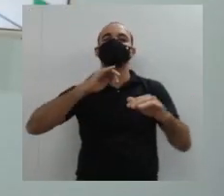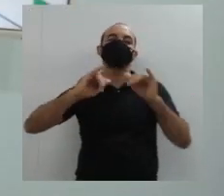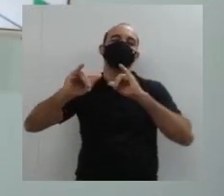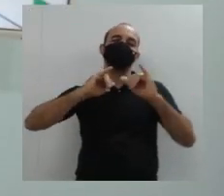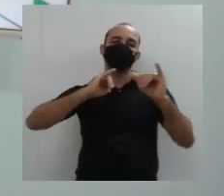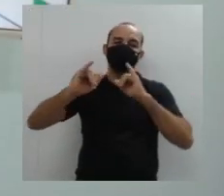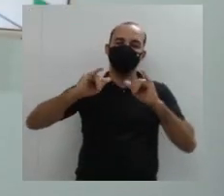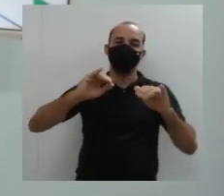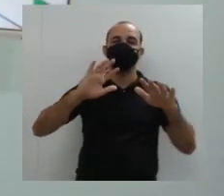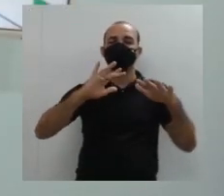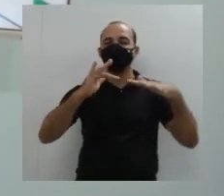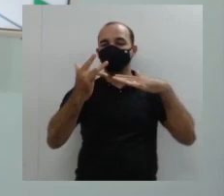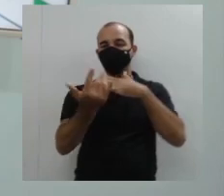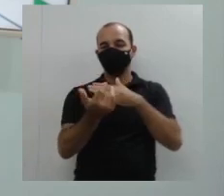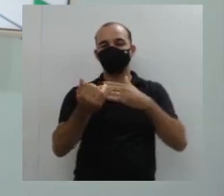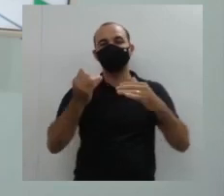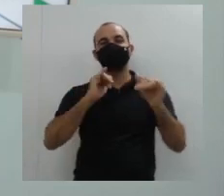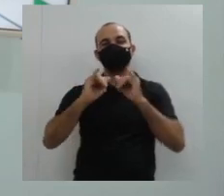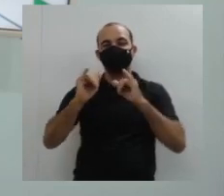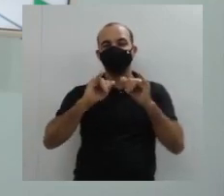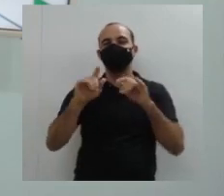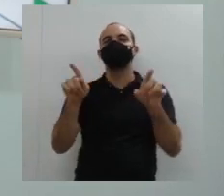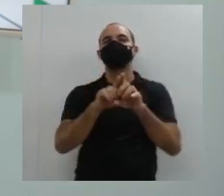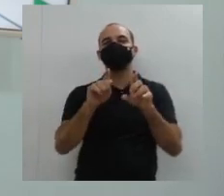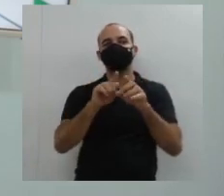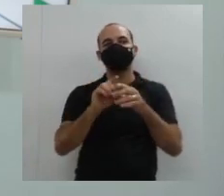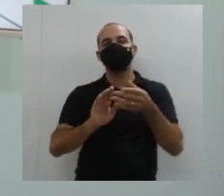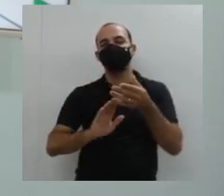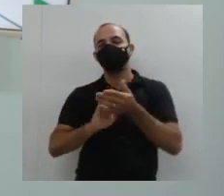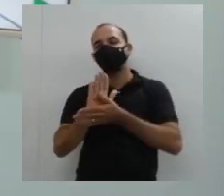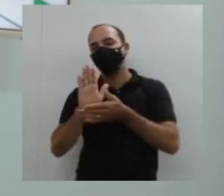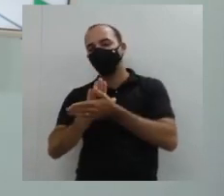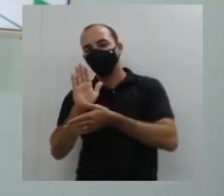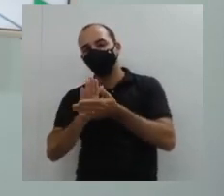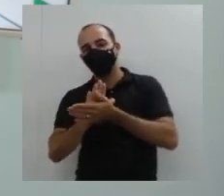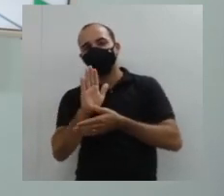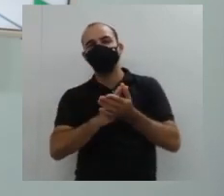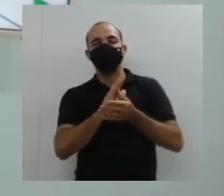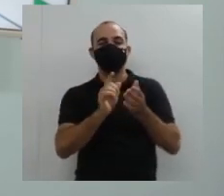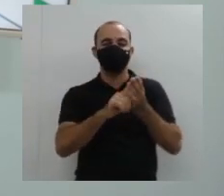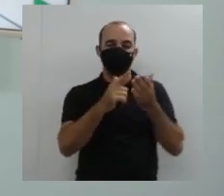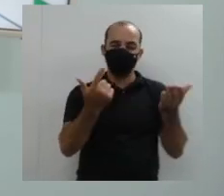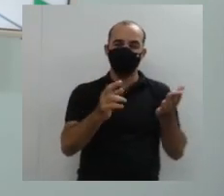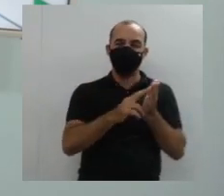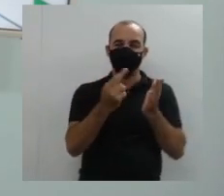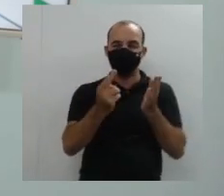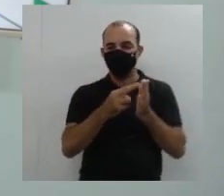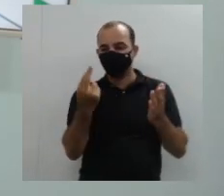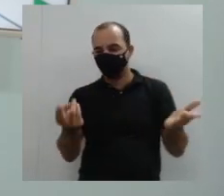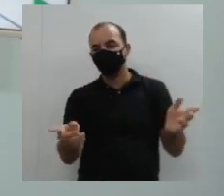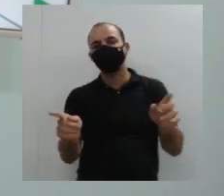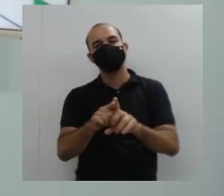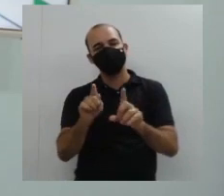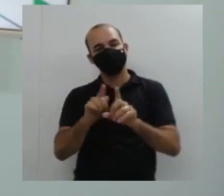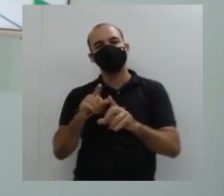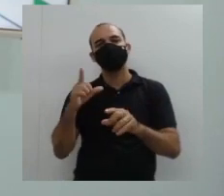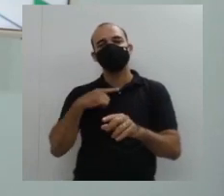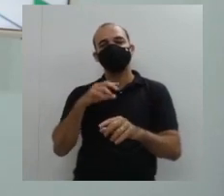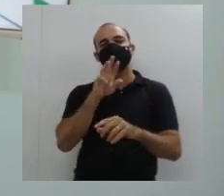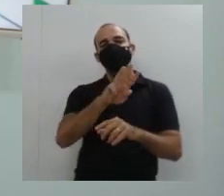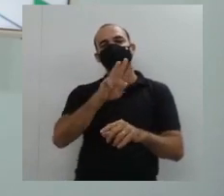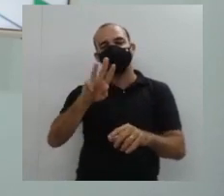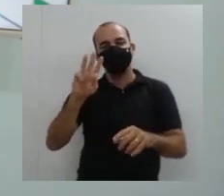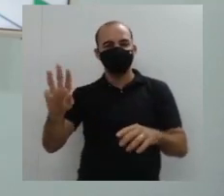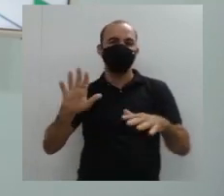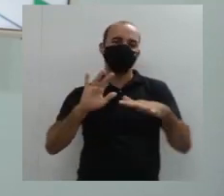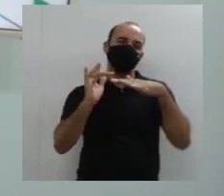elemento impresso, mas também o virtual. Lembrar que você, estudante, que conhece bem a questão dos textos, aliás,